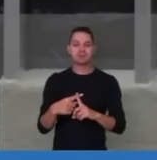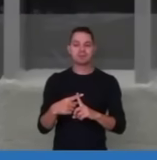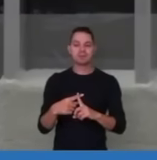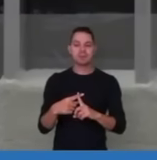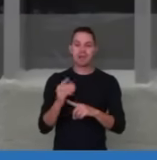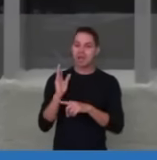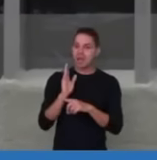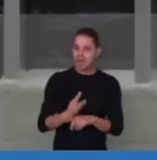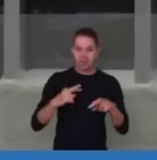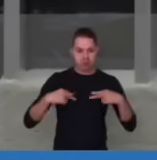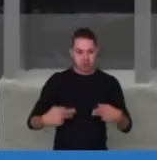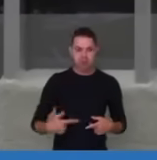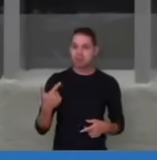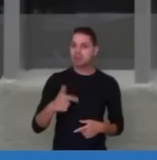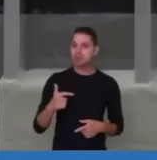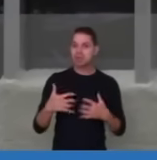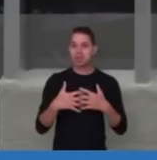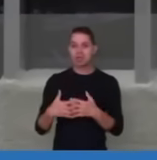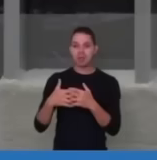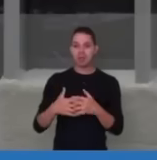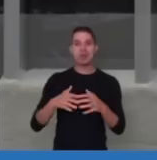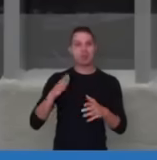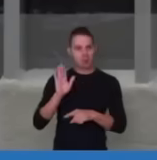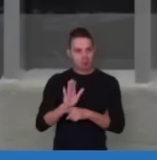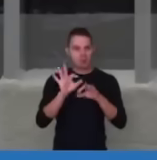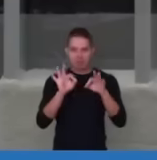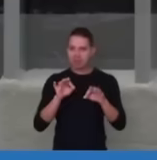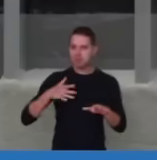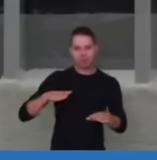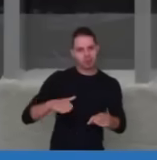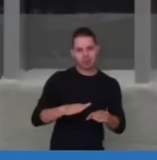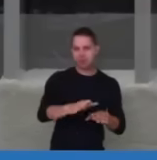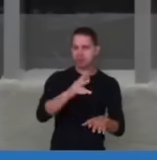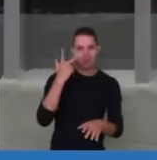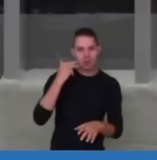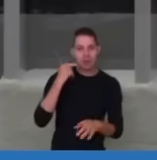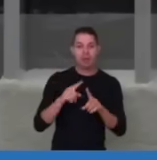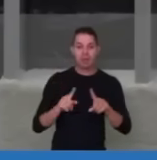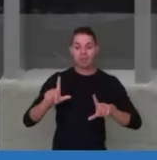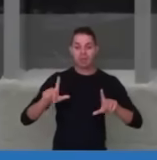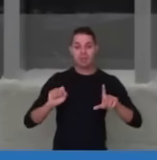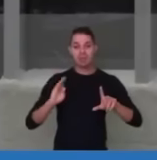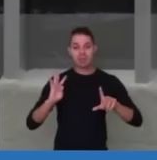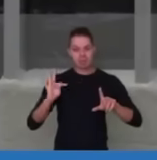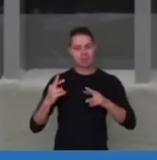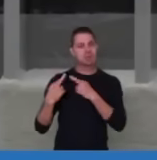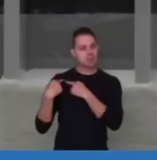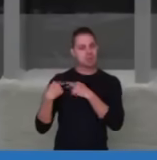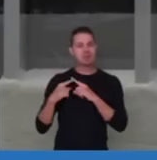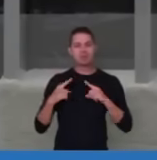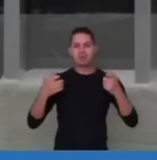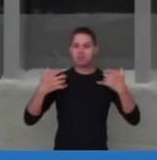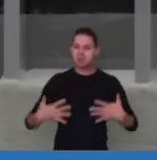ajuda humanitária ao Rio Grande do Sul, que os caminhões com ajuda estão passando normalmente. Acho que é preciso, o SBT é uma empresa responsável, mas é preciso que as coisas fiquem